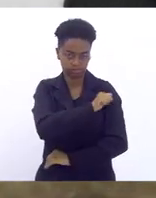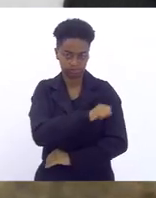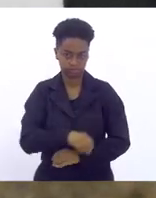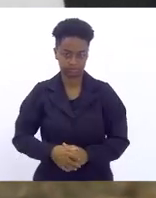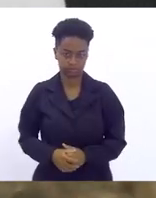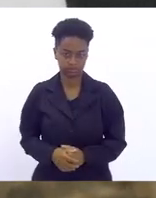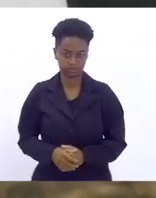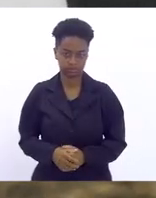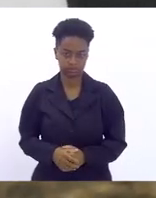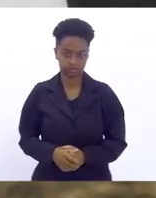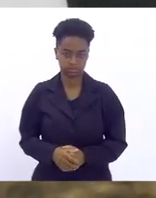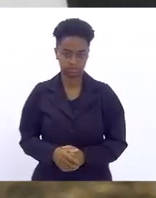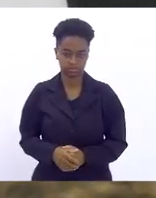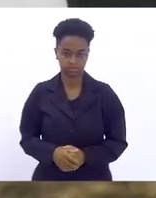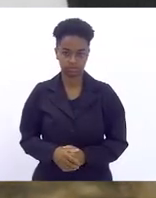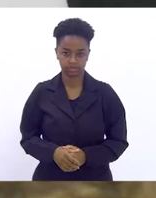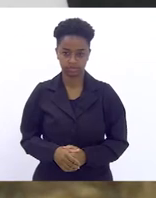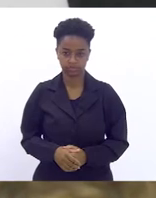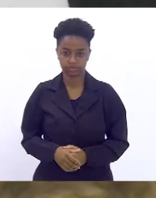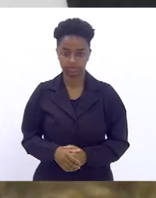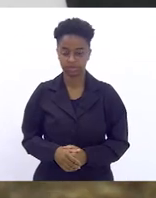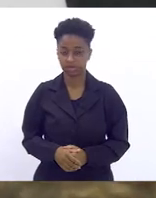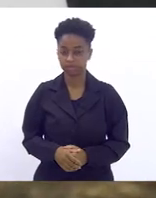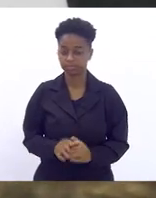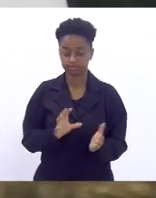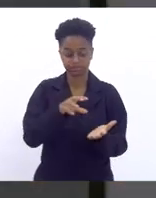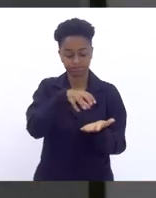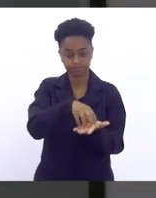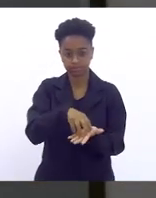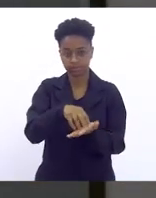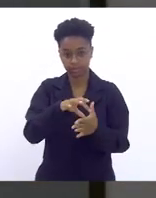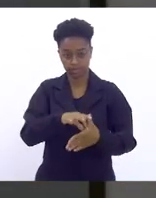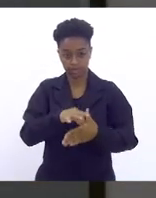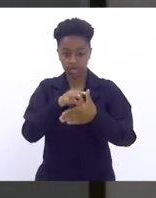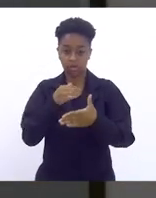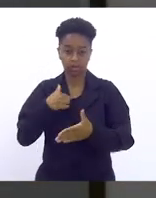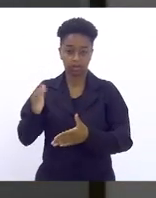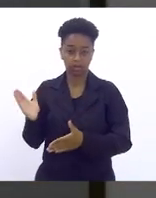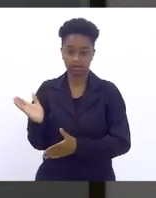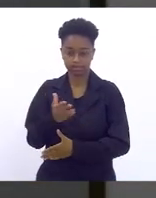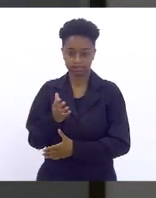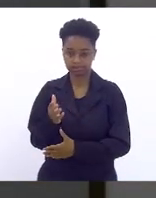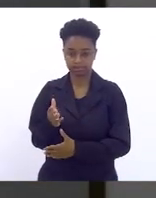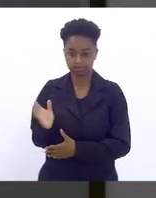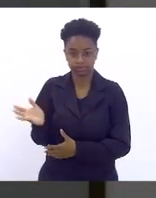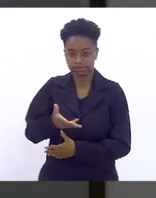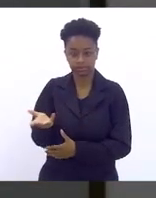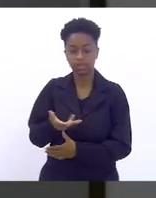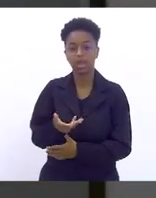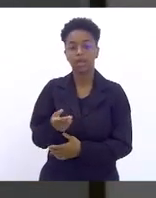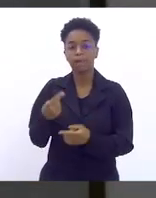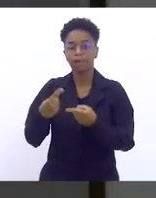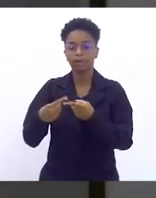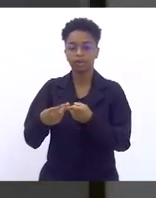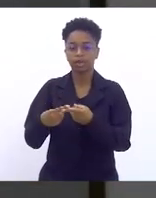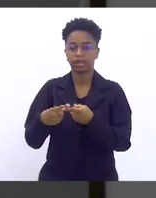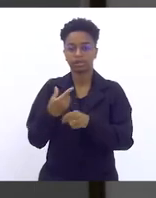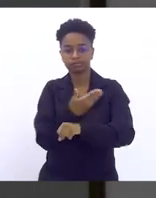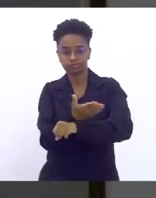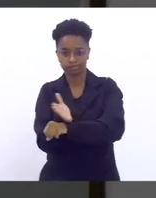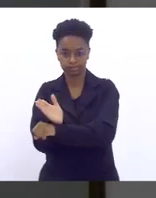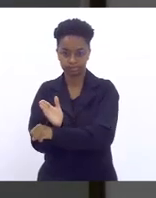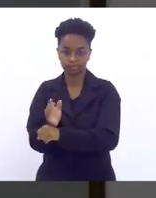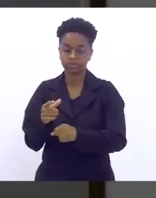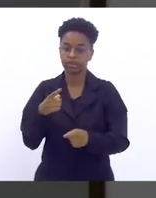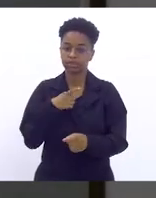então setores líderes tô passando rápido aqui por conta do tempo então tem um mercado de ativos ambientais